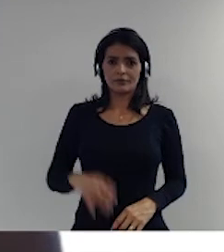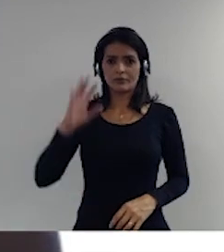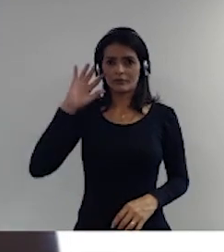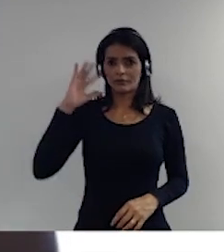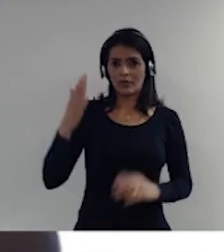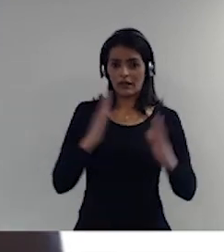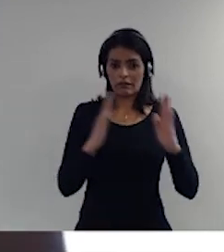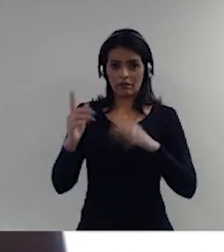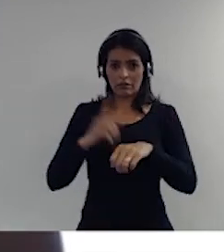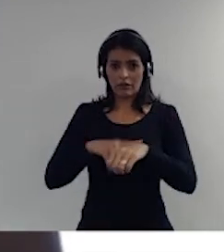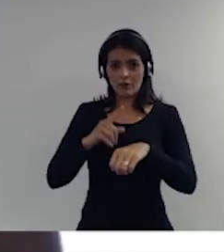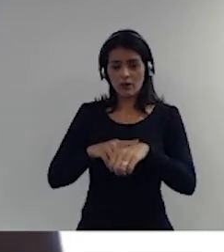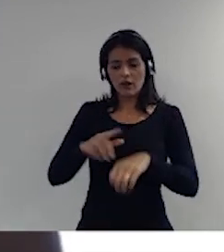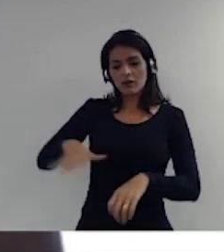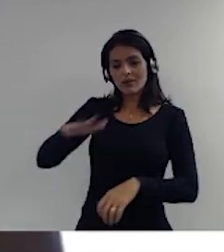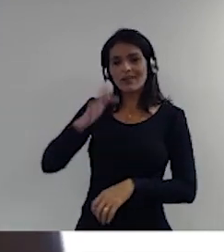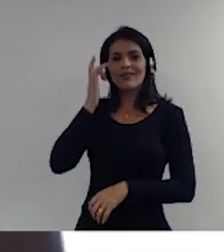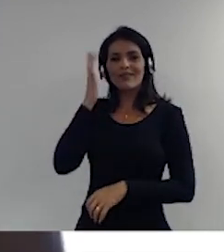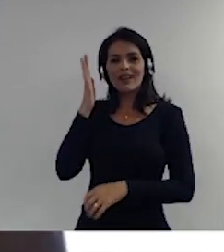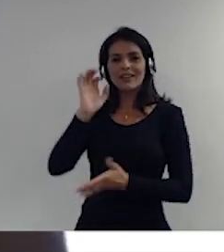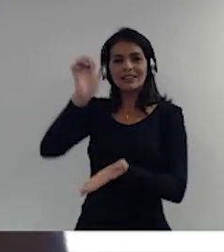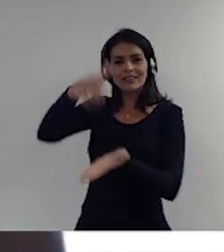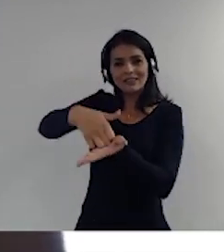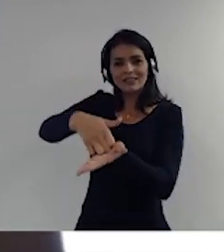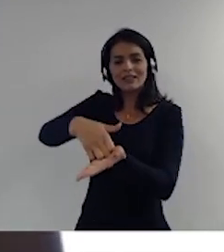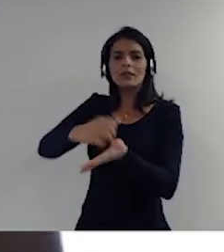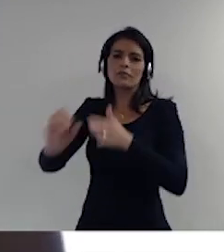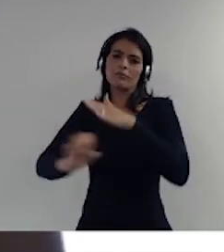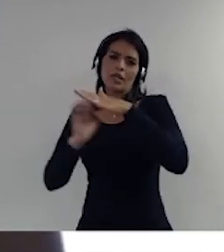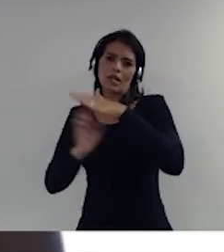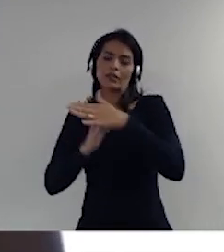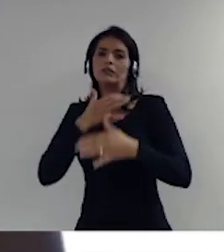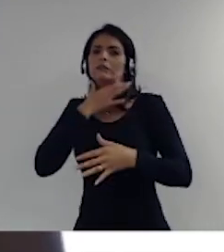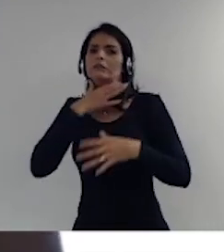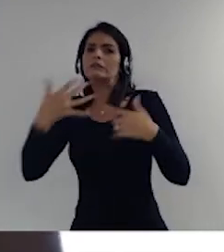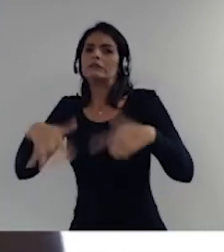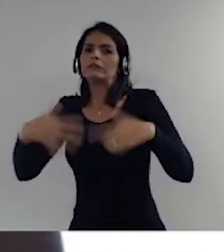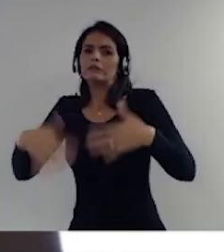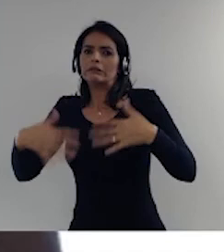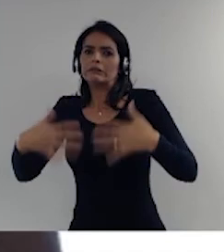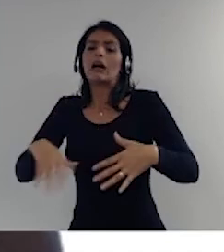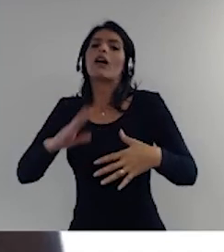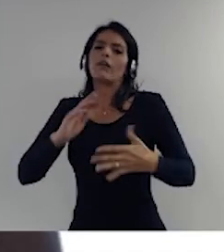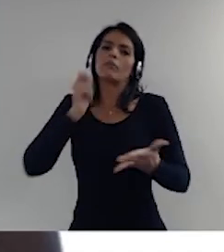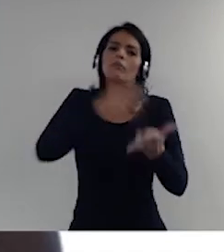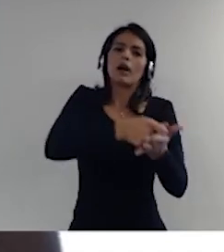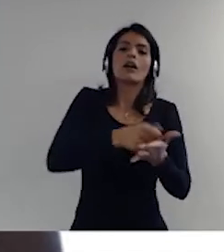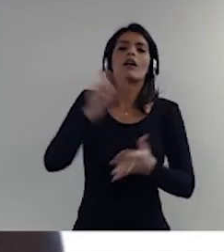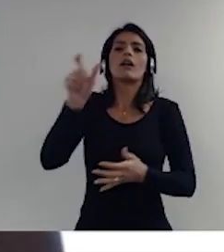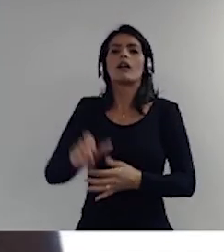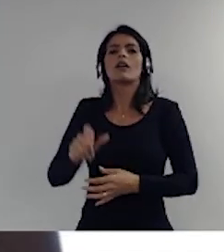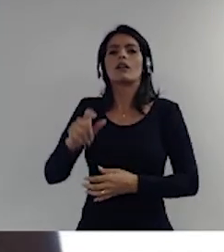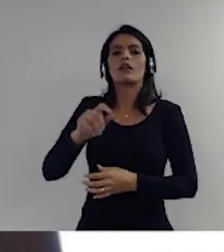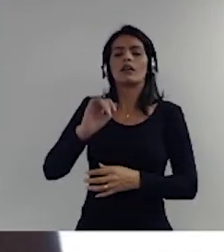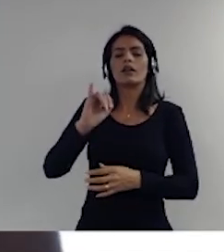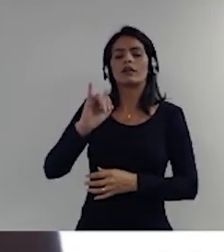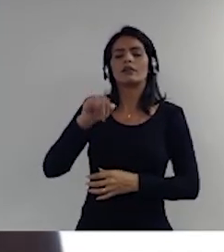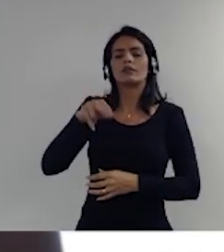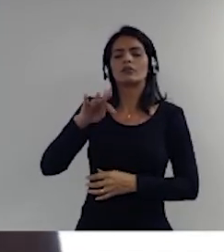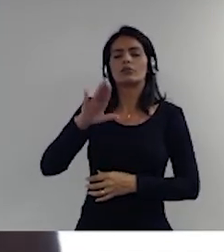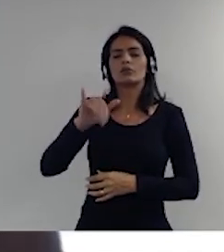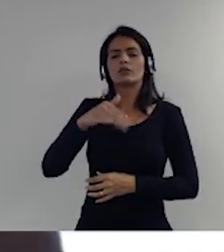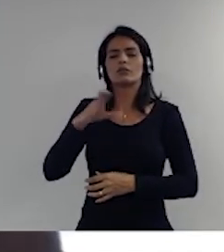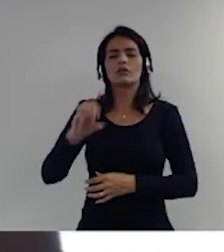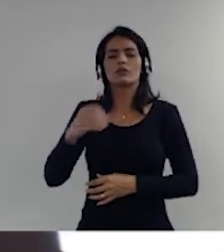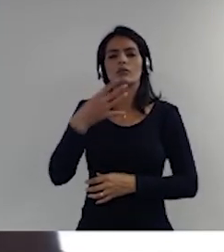campo da facilitação da liquidez. A doutora Luciana muito bem mencionou a Instituição 476, que trata